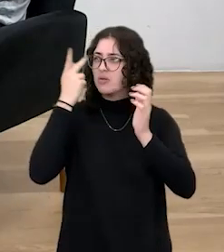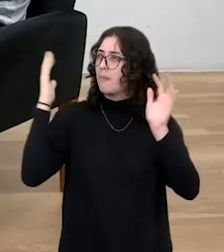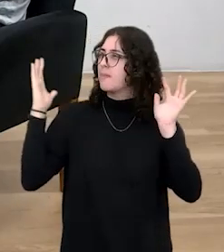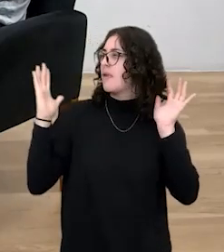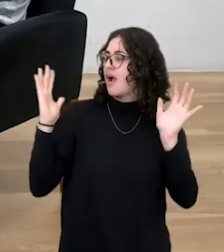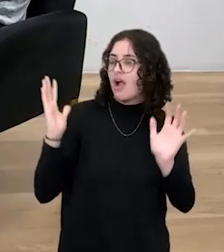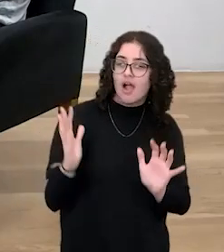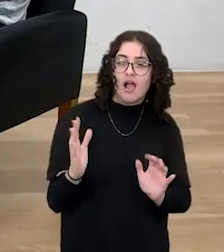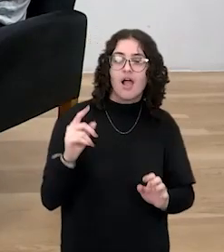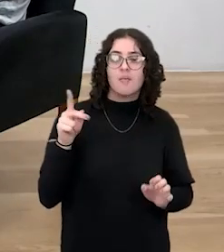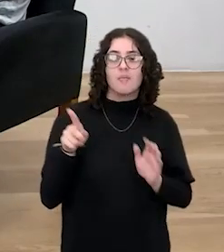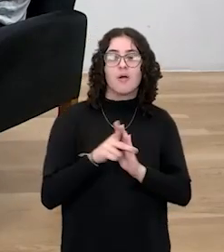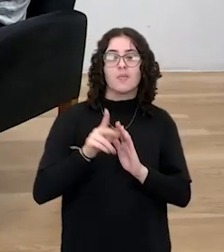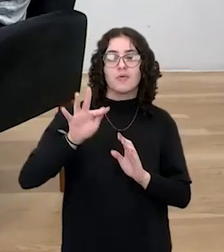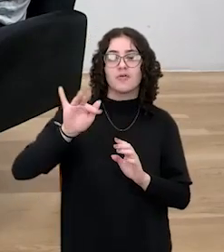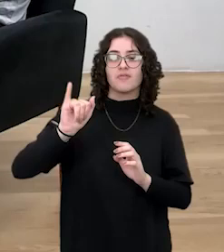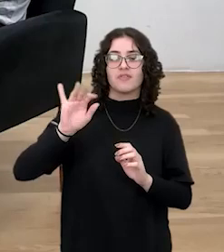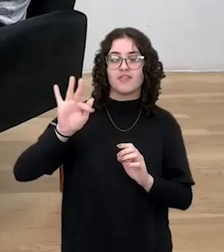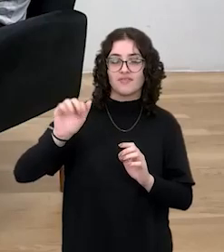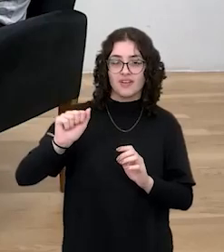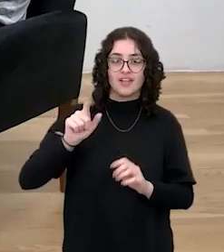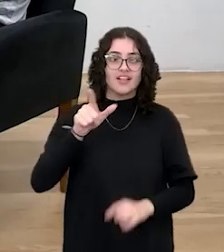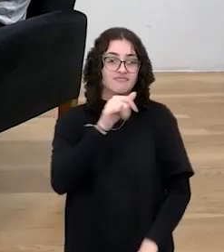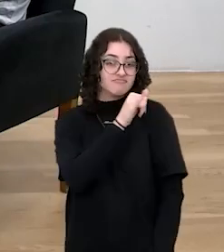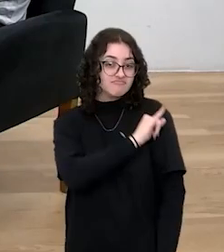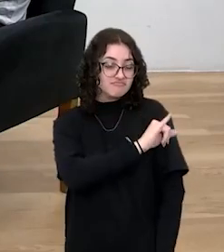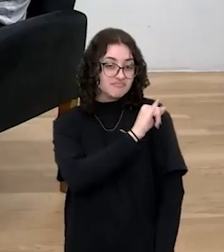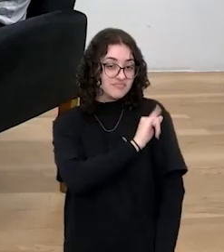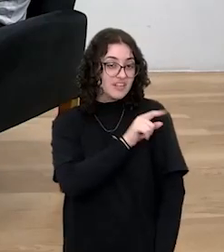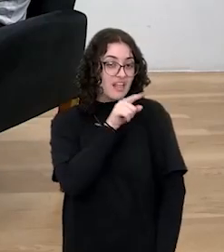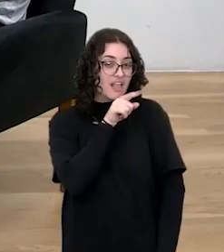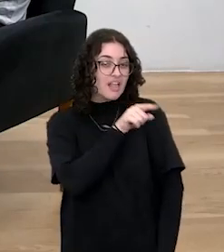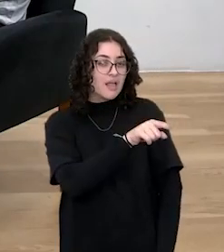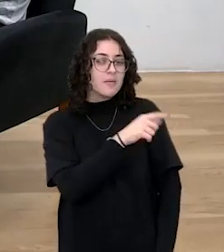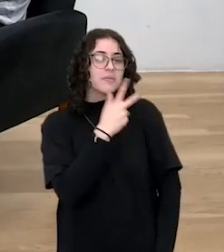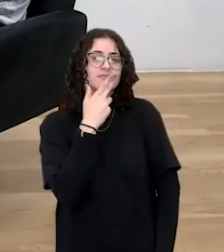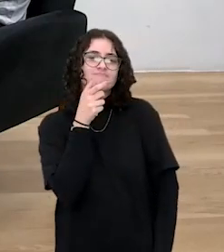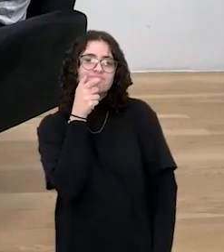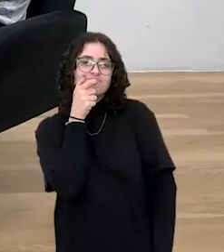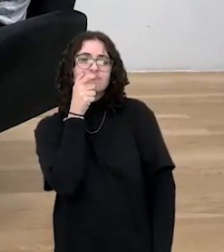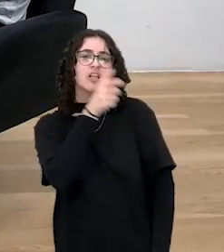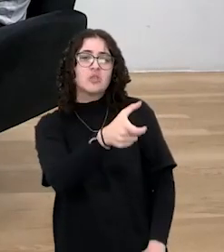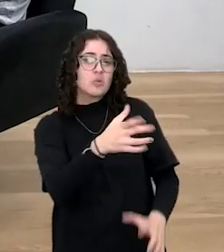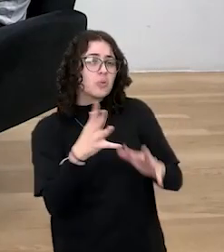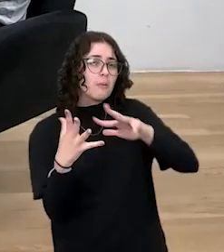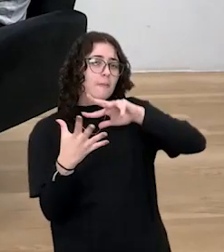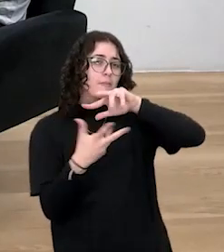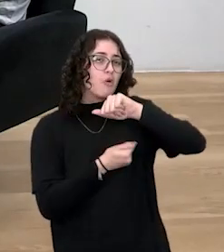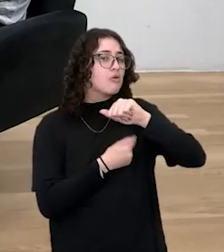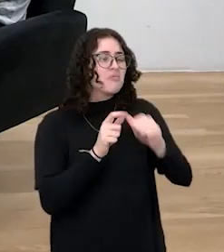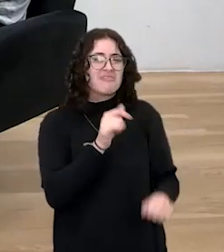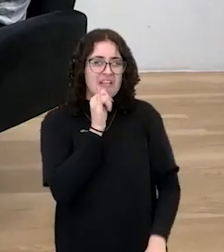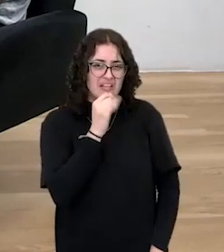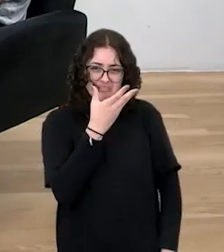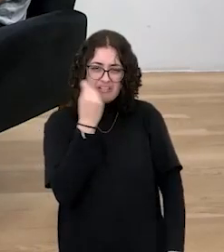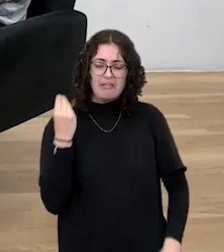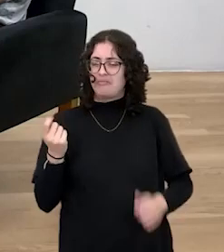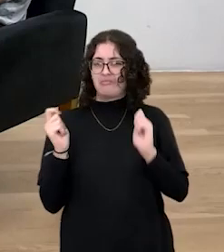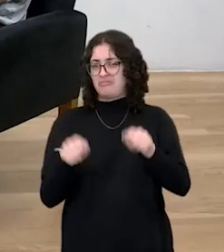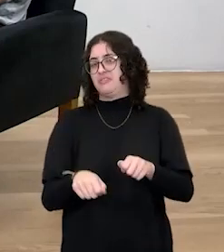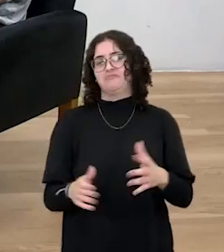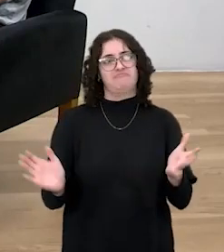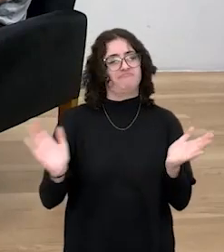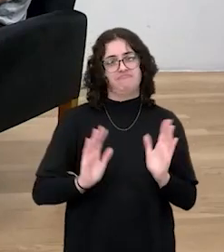da FIFA. O Rio de Janeiro era considerada a cidade mais interessante do planeta. A gente não pode esquecer isso. E junto com